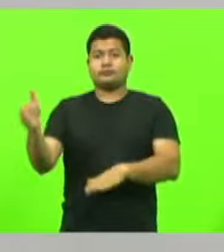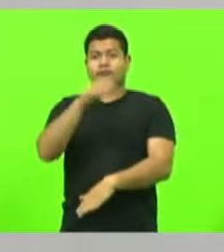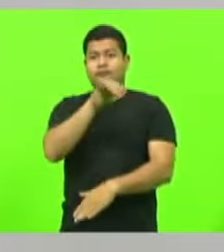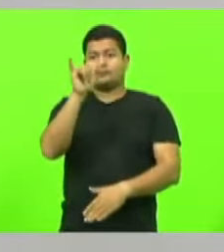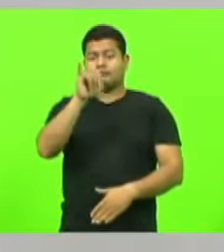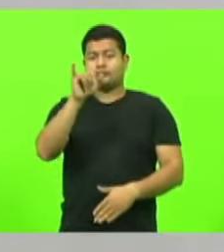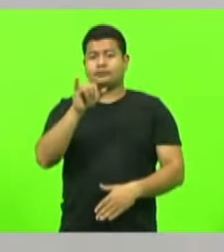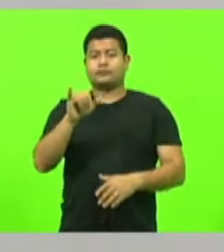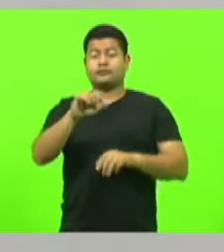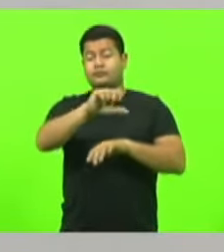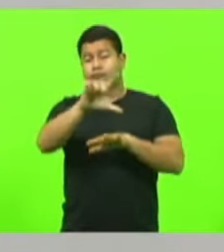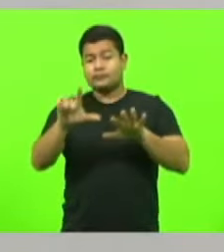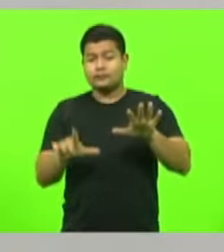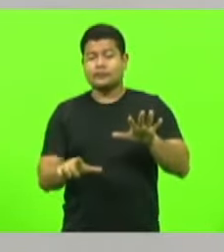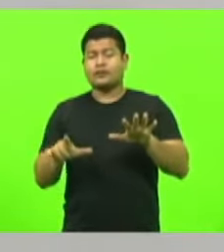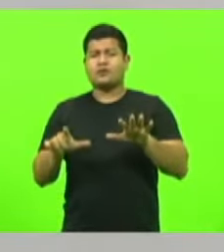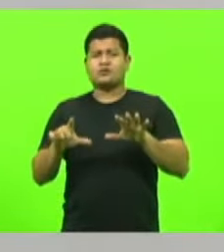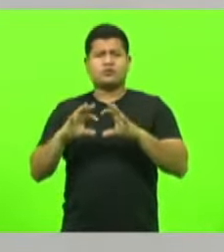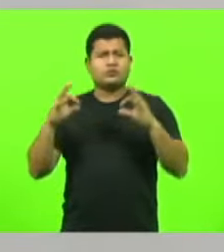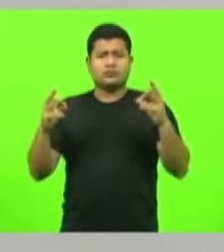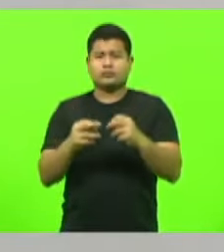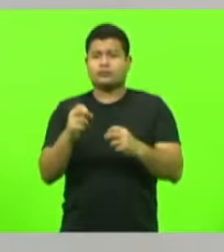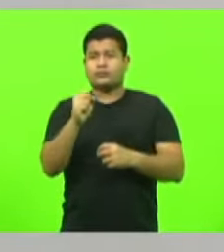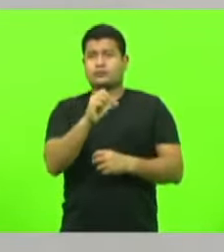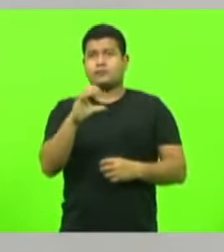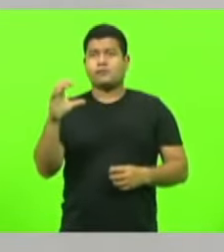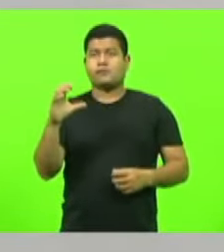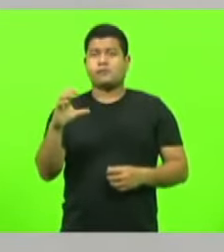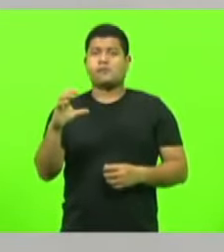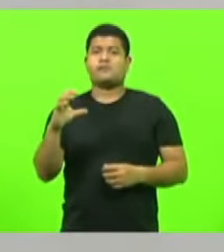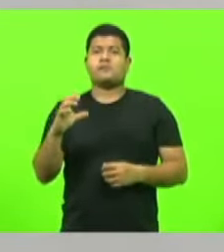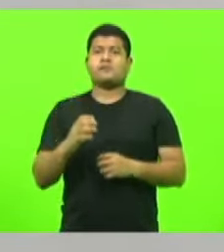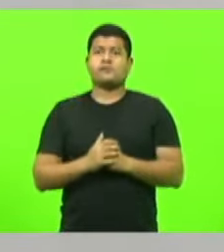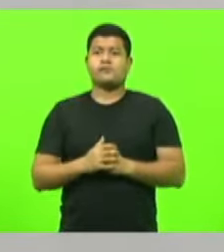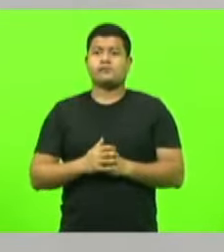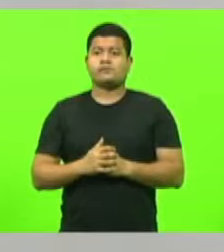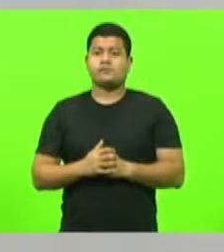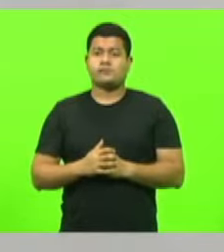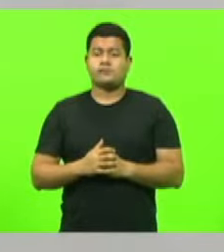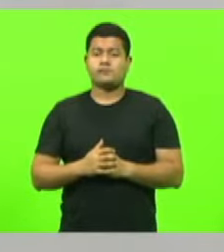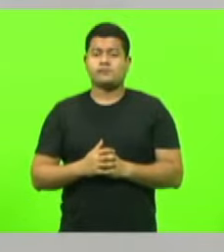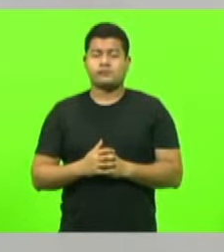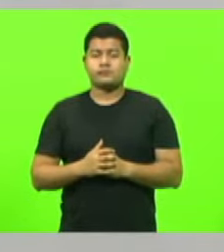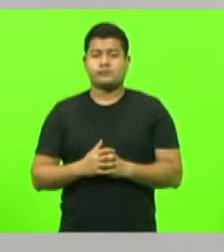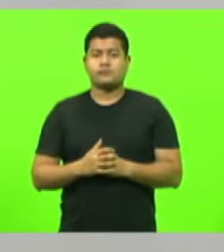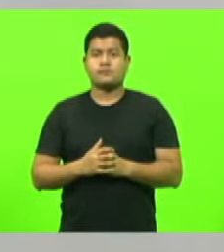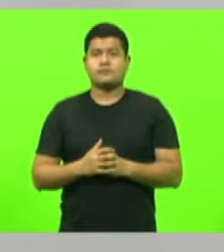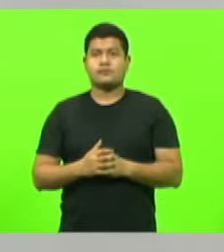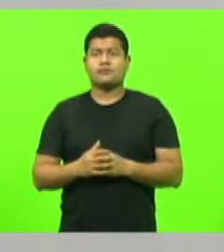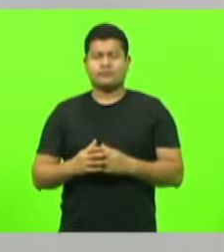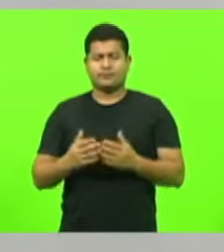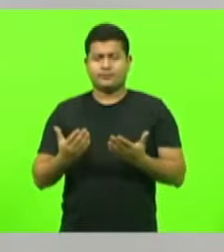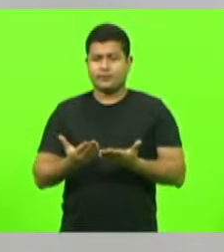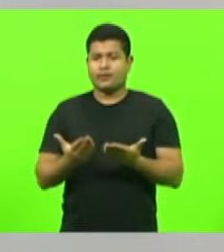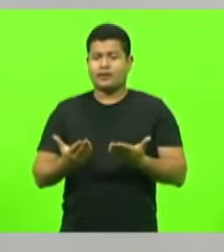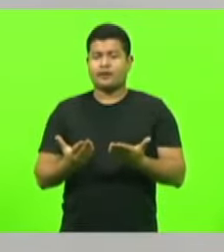do Litoral, do Planalto Norte, do Sul, do Meio Oeste, do Oeste catarinense, da nossa bela e